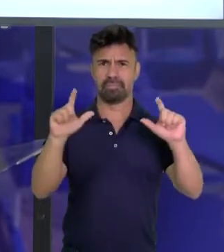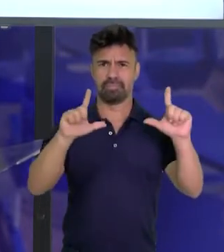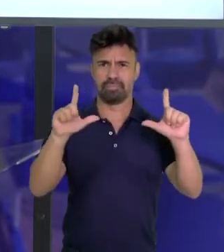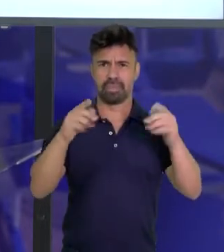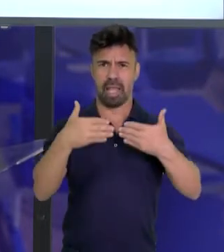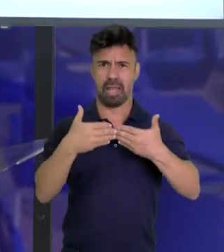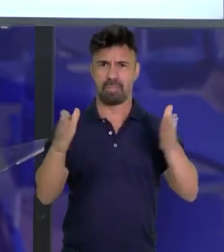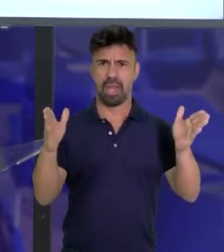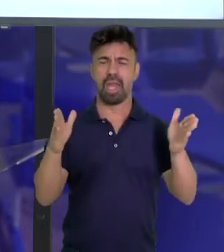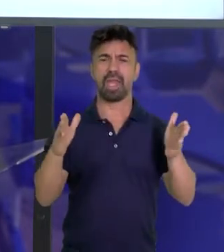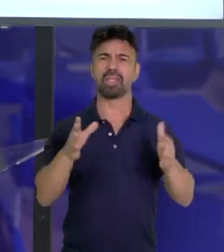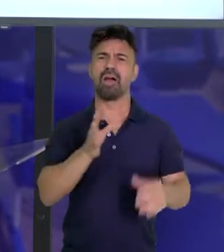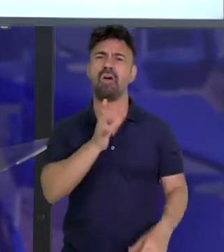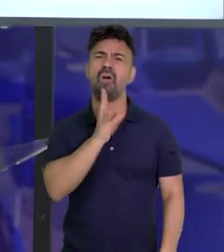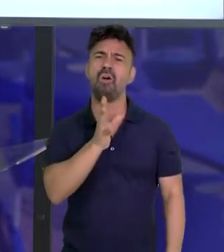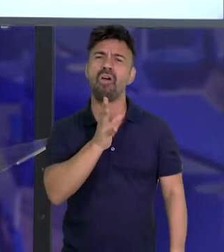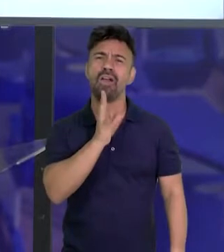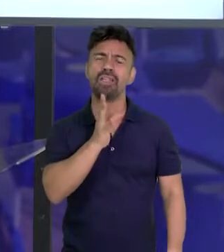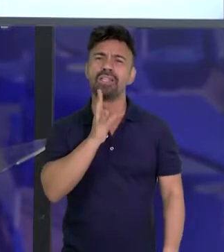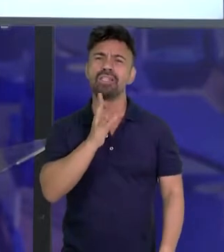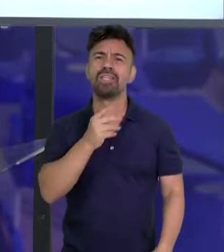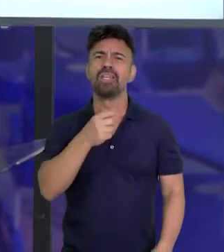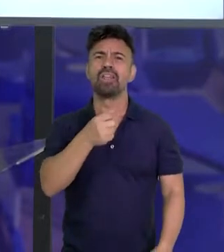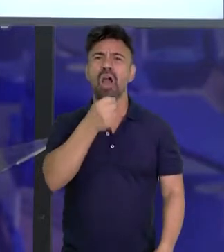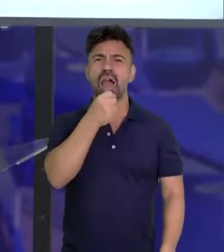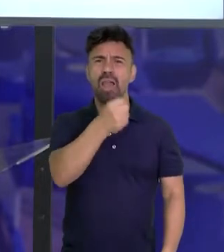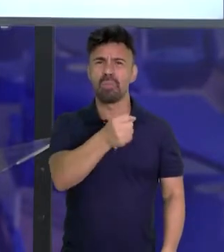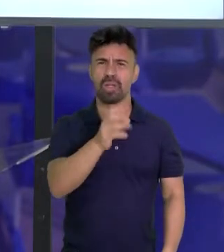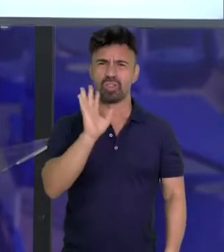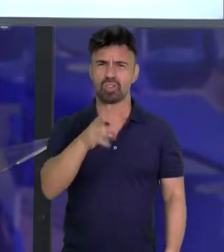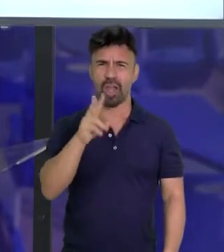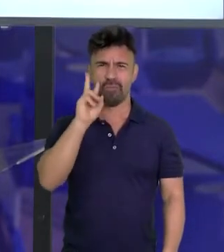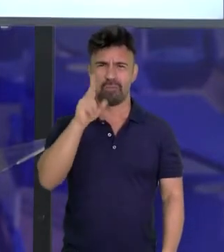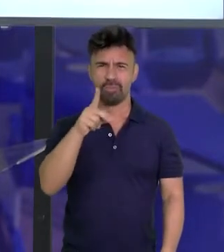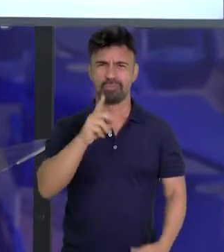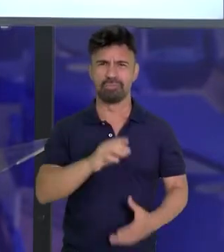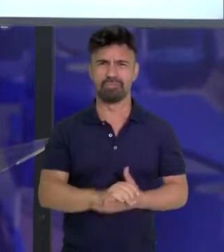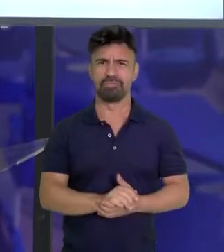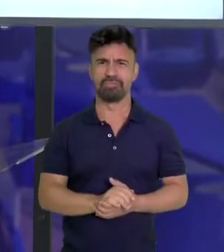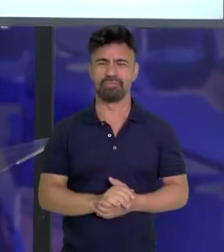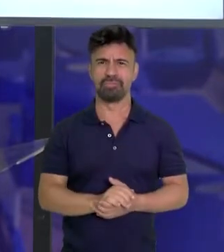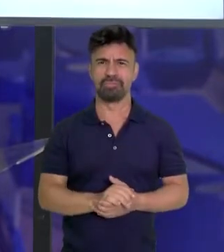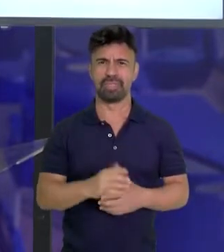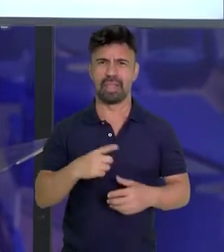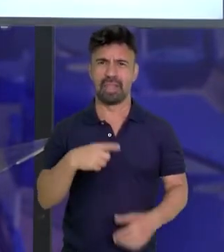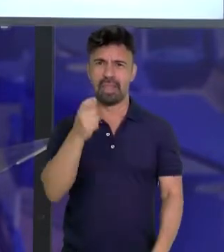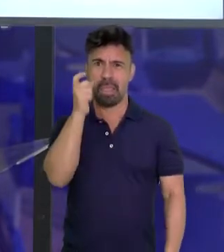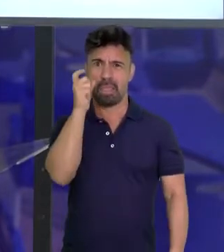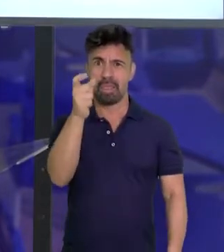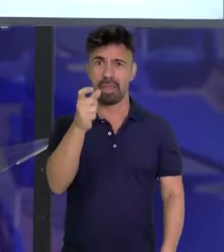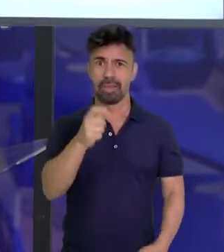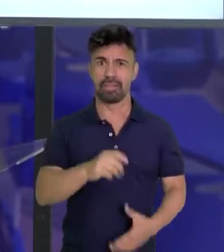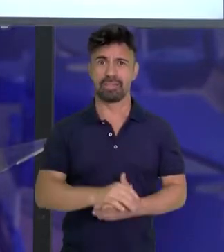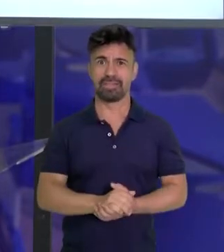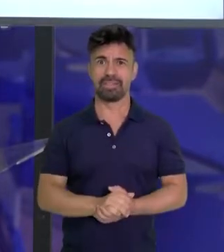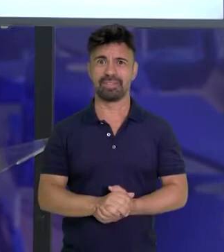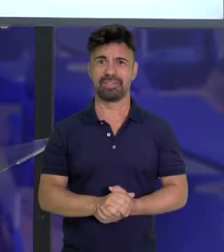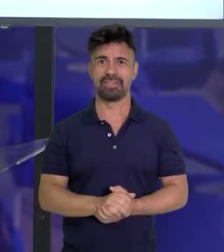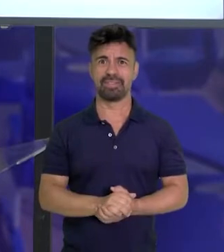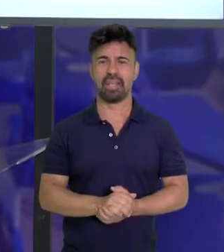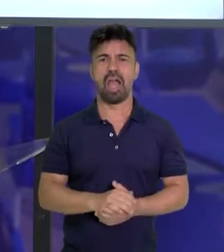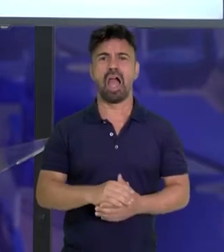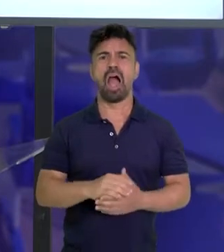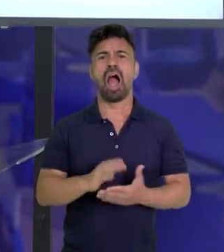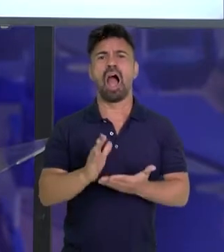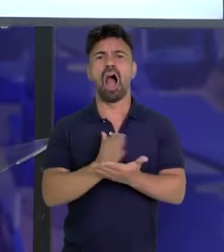que são conhecidos como programas de reportagem. Você já assistiu a algum deles? Você se interessa por algum deles? Em